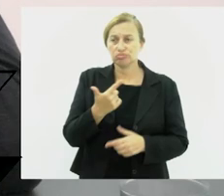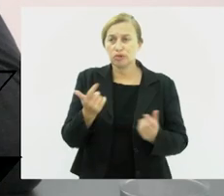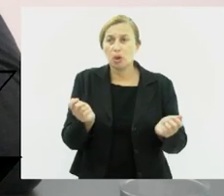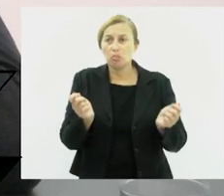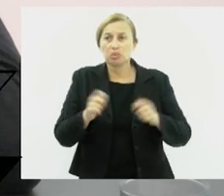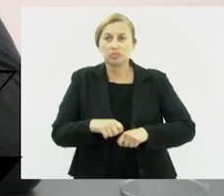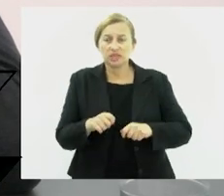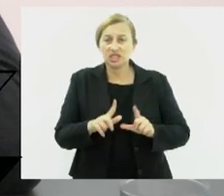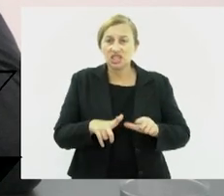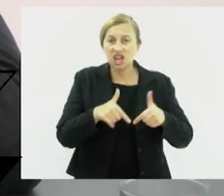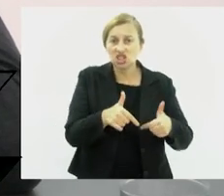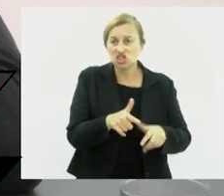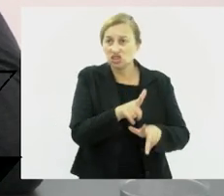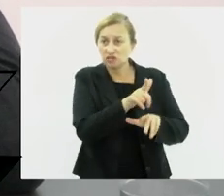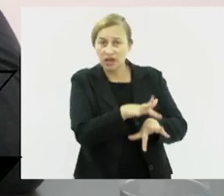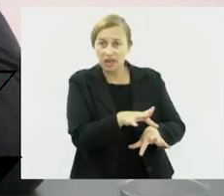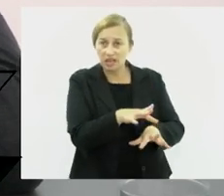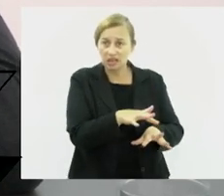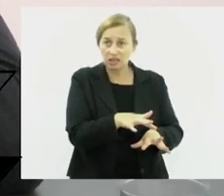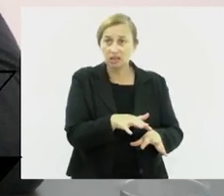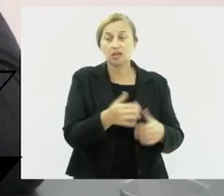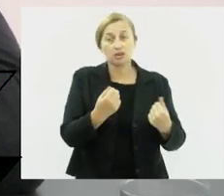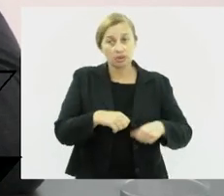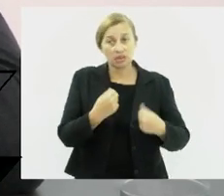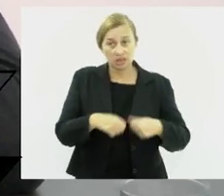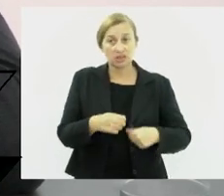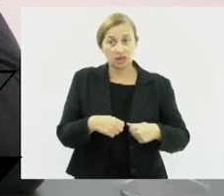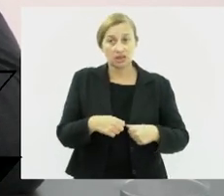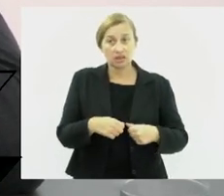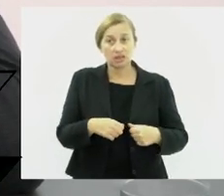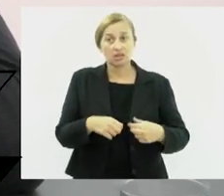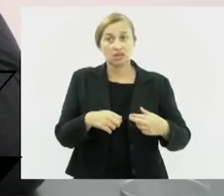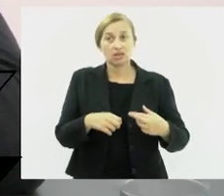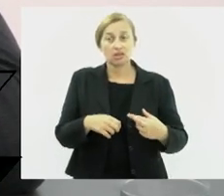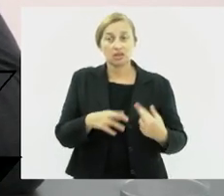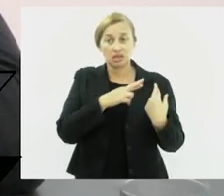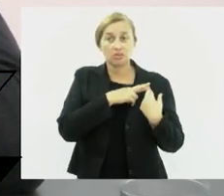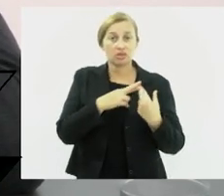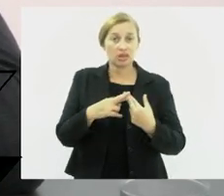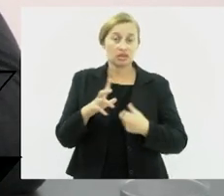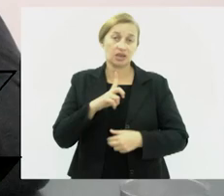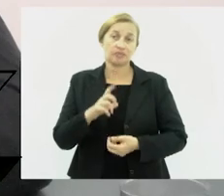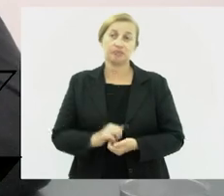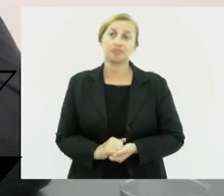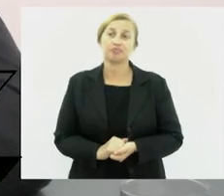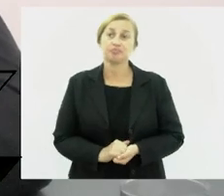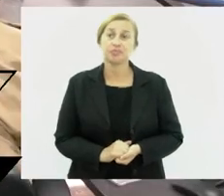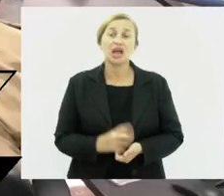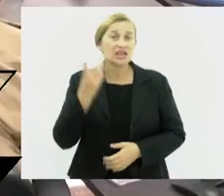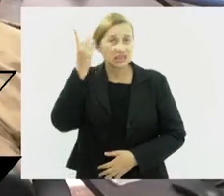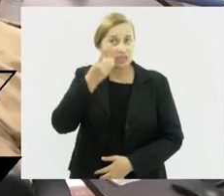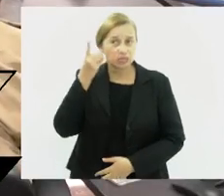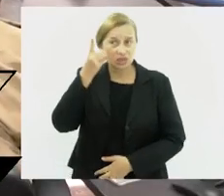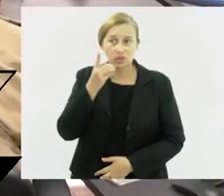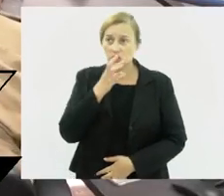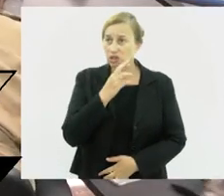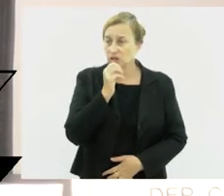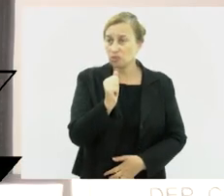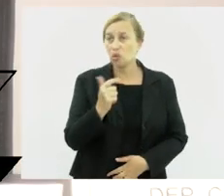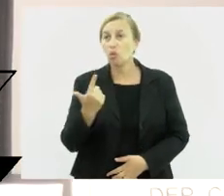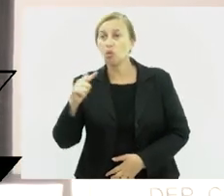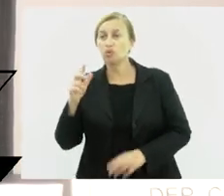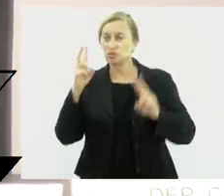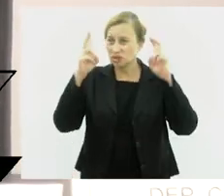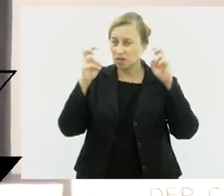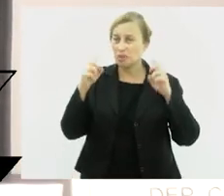dele agir de outra maneira sem ser responsabilizado funcionalmente. O deputado Amorim, vamos passar para outro tema, mas